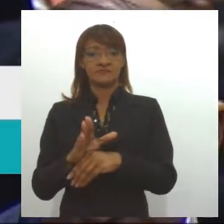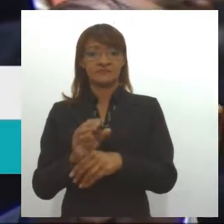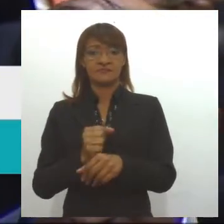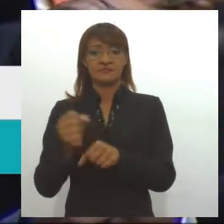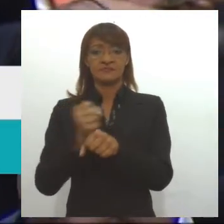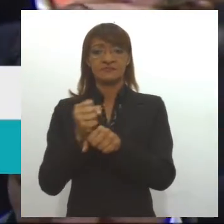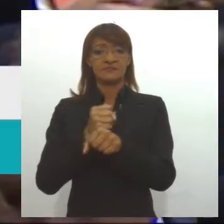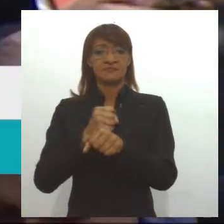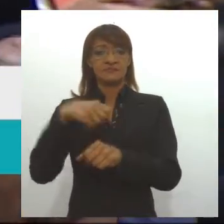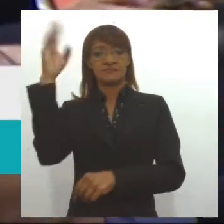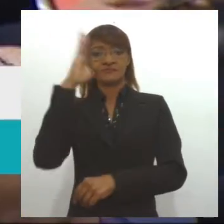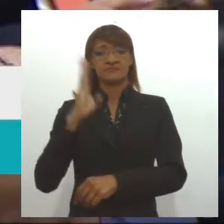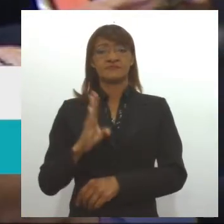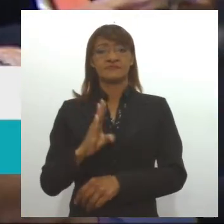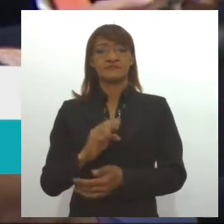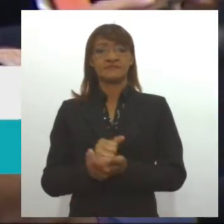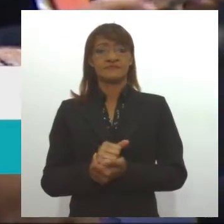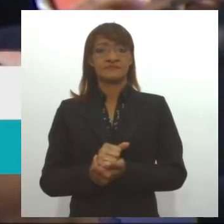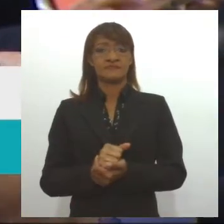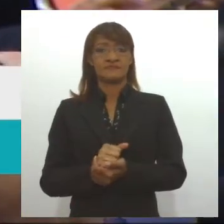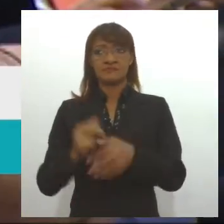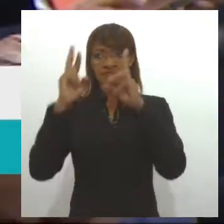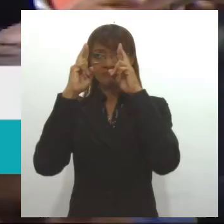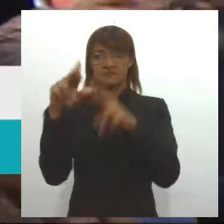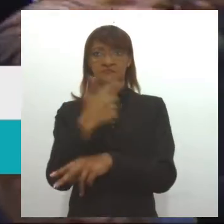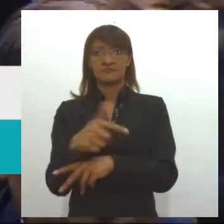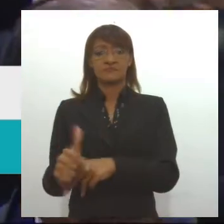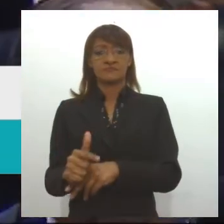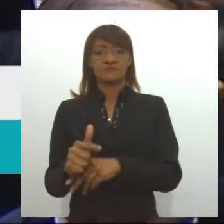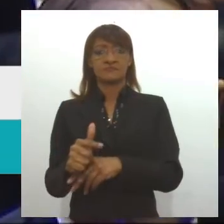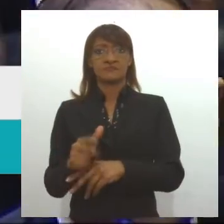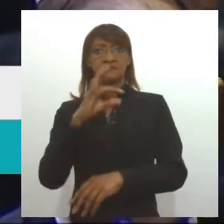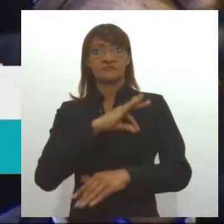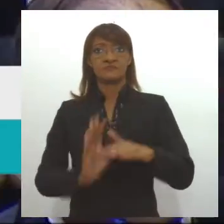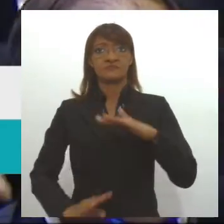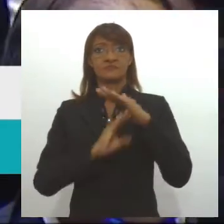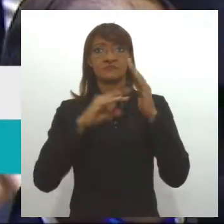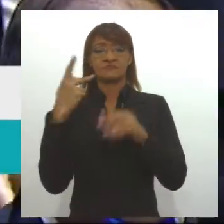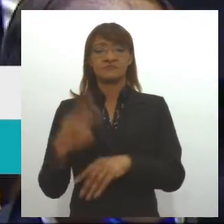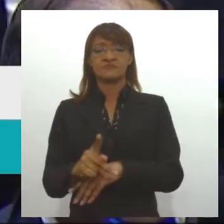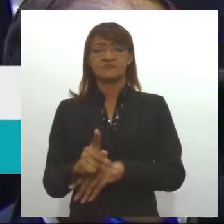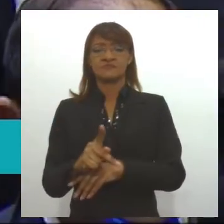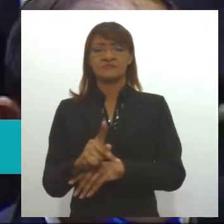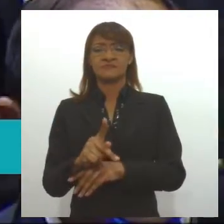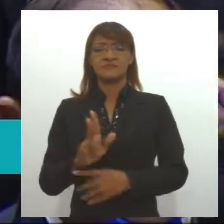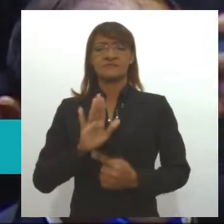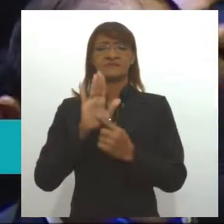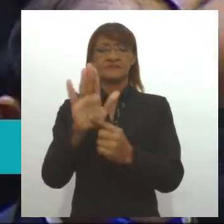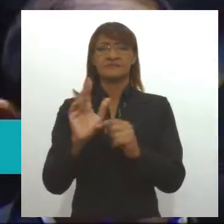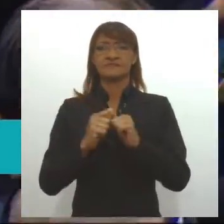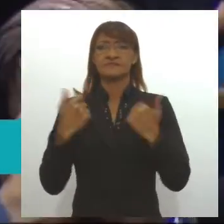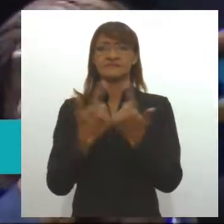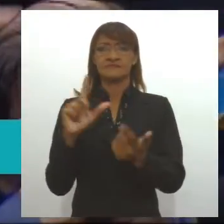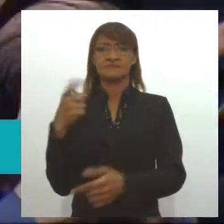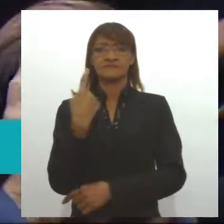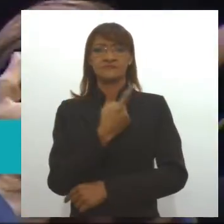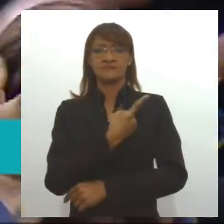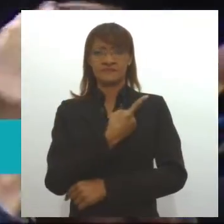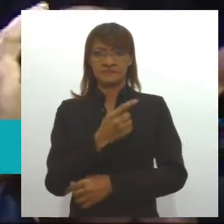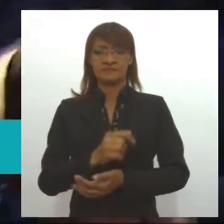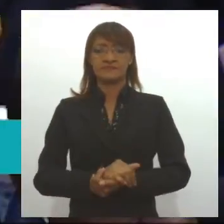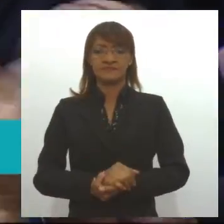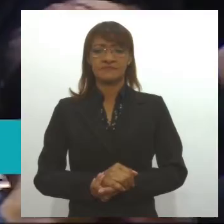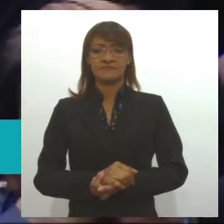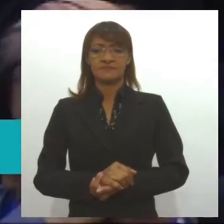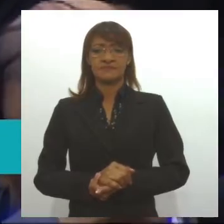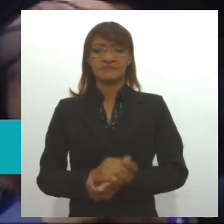anos no Brasil não se respeitou o teto salarial. Essa casa dá a demonstração de nós estarmos